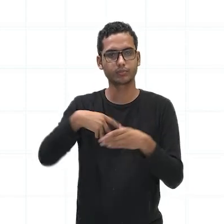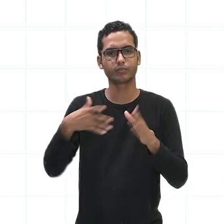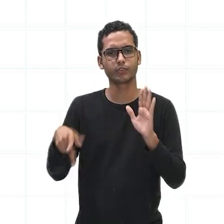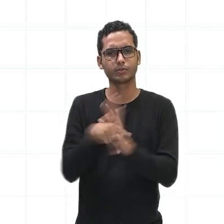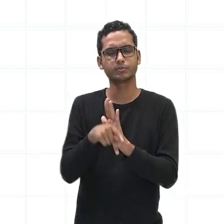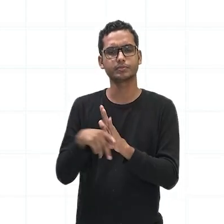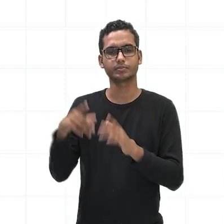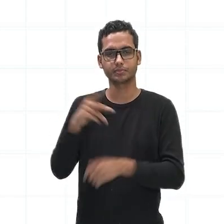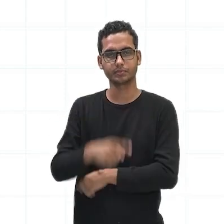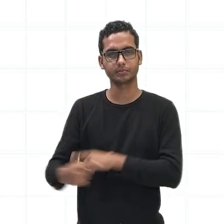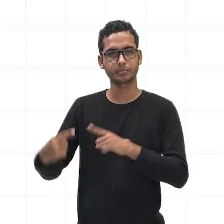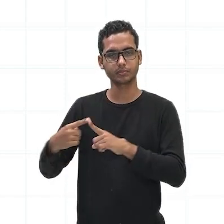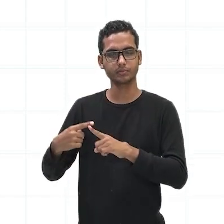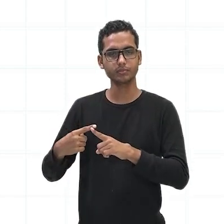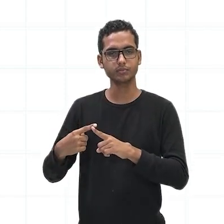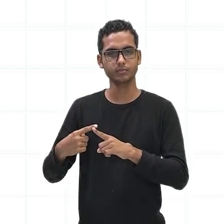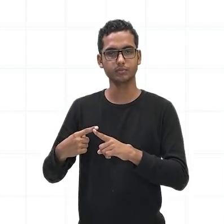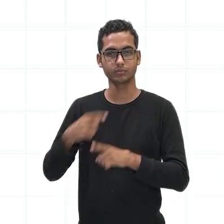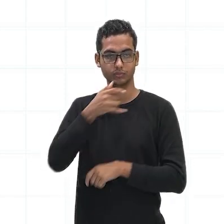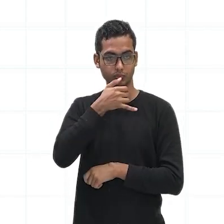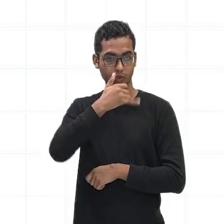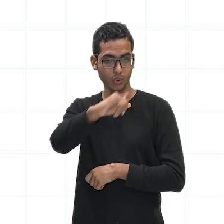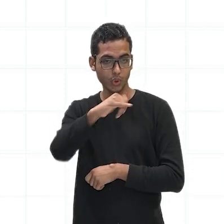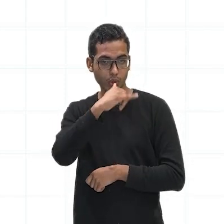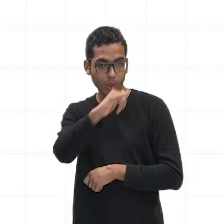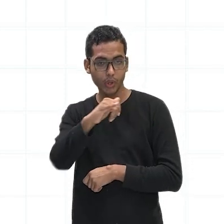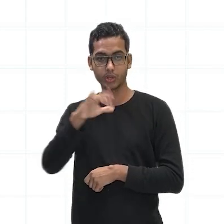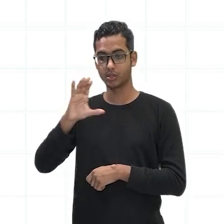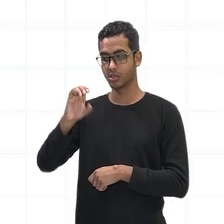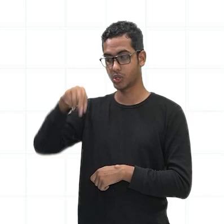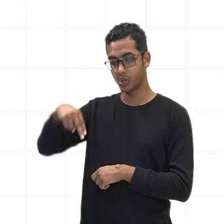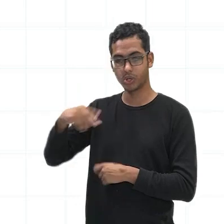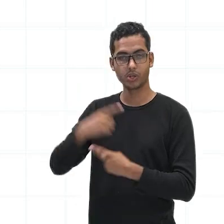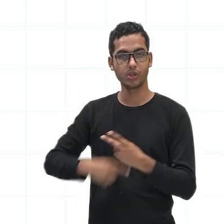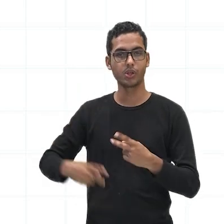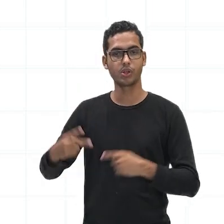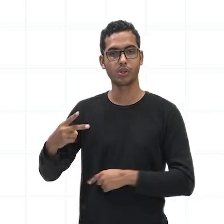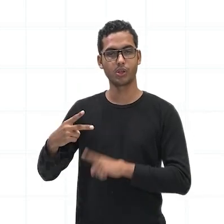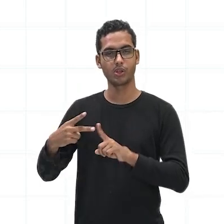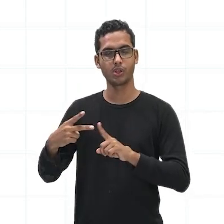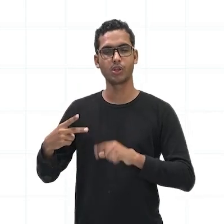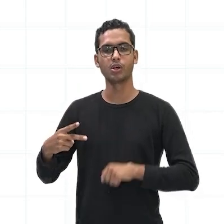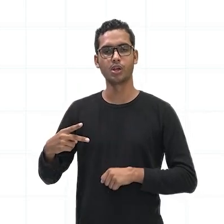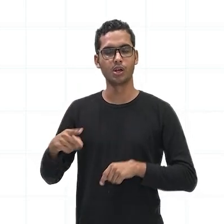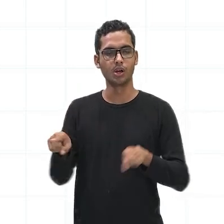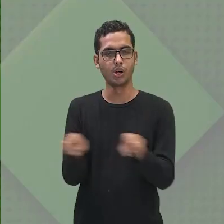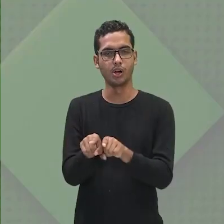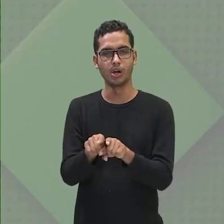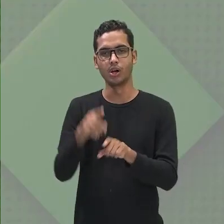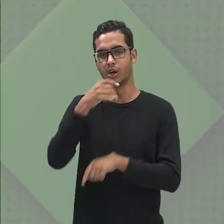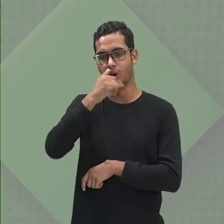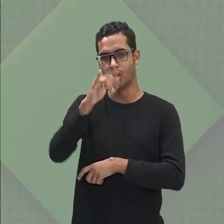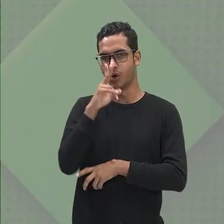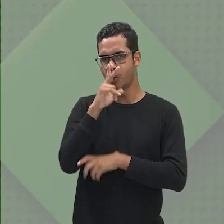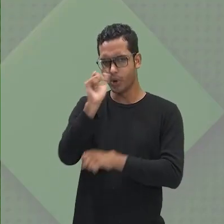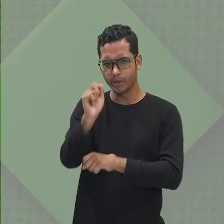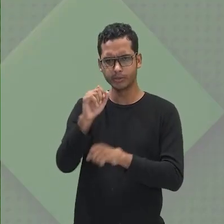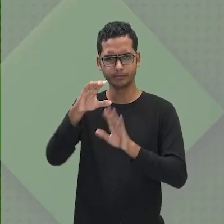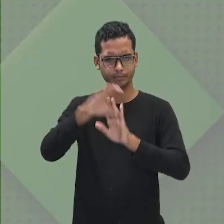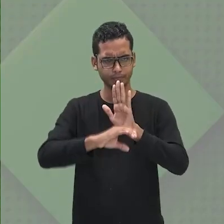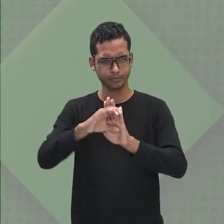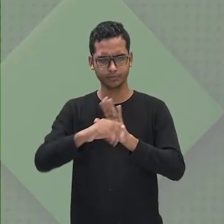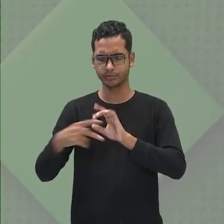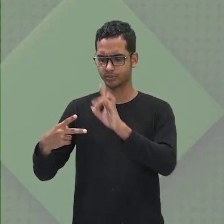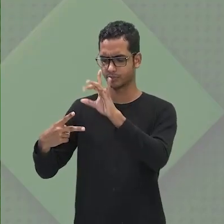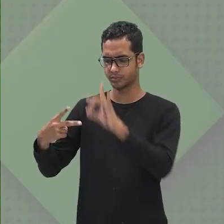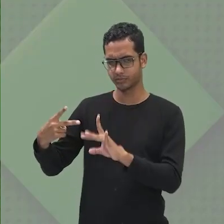cinética e a energia potencial, estão presentes aí na energia mecânica. A gente vai entender melhor um pouco mais do conceito de cada